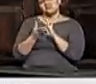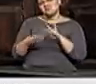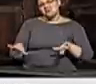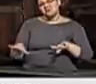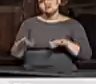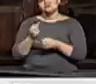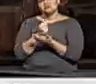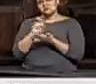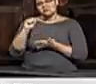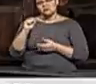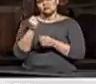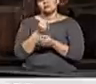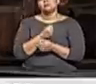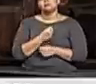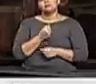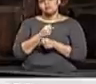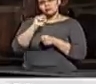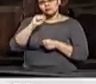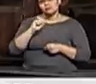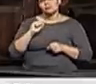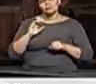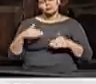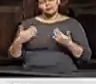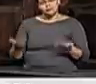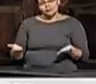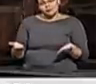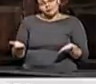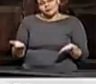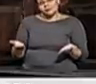vai embora.